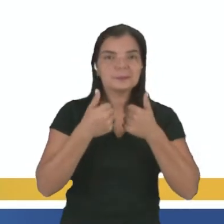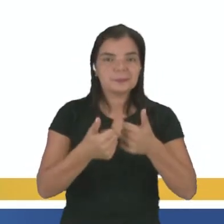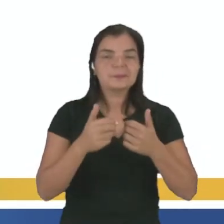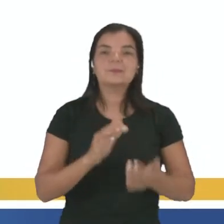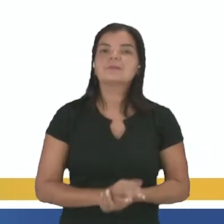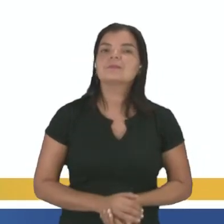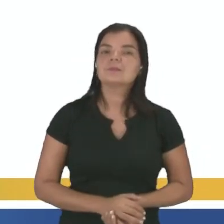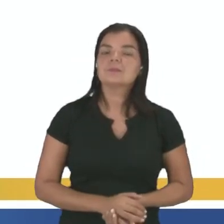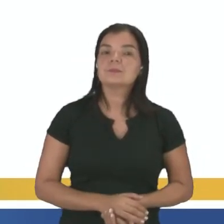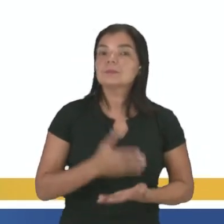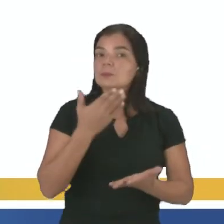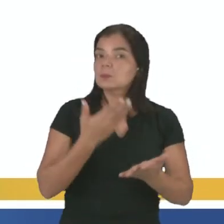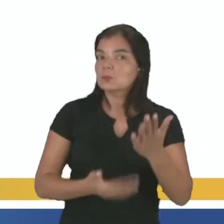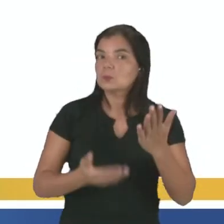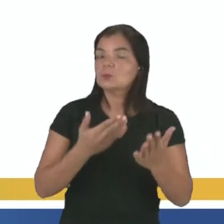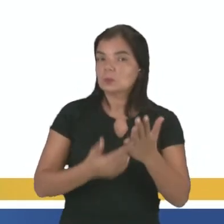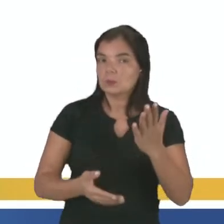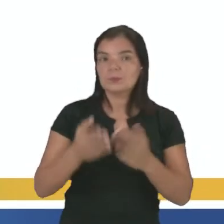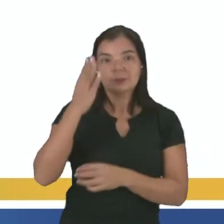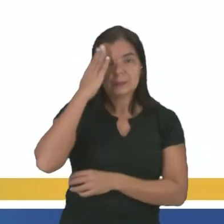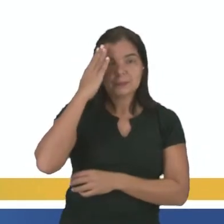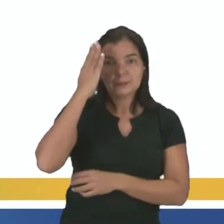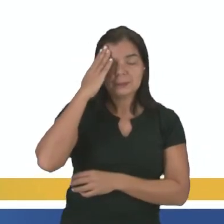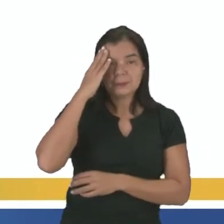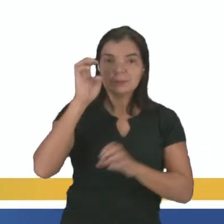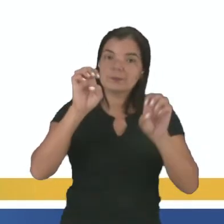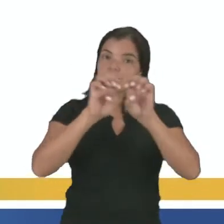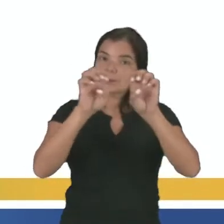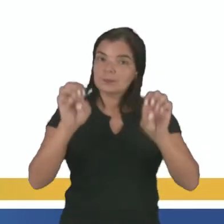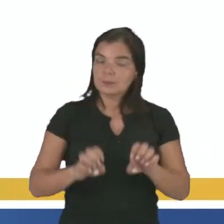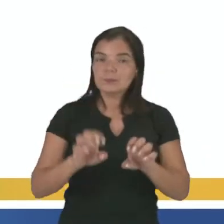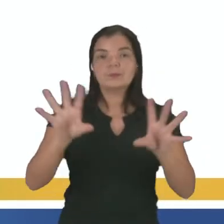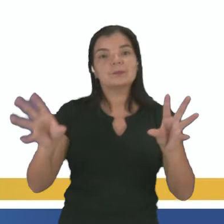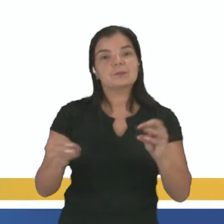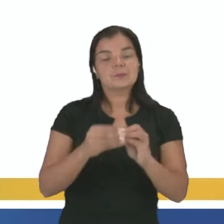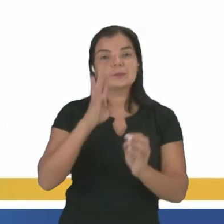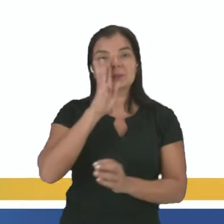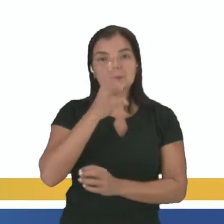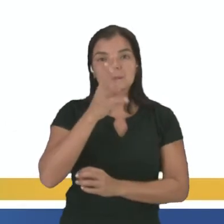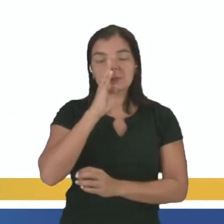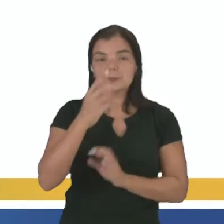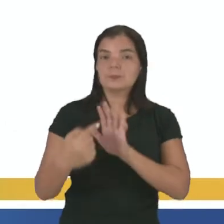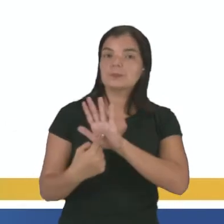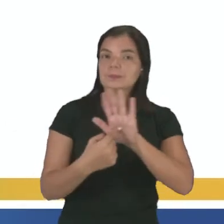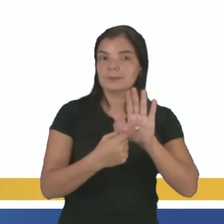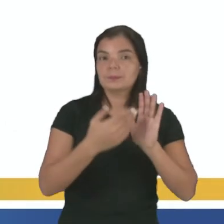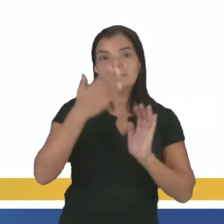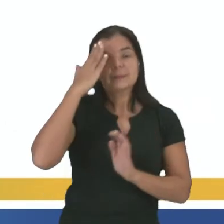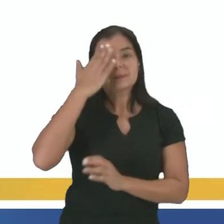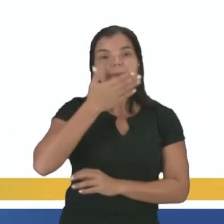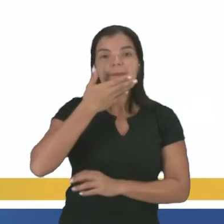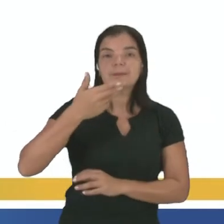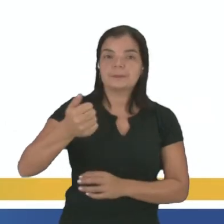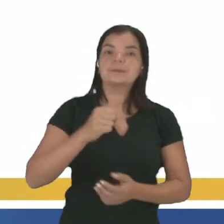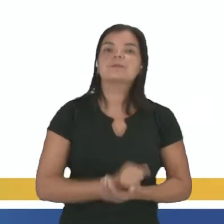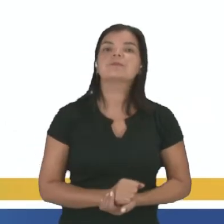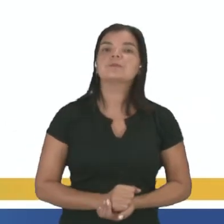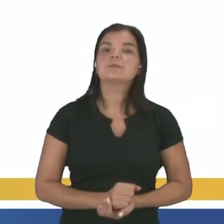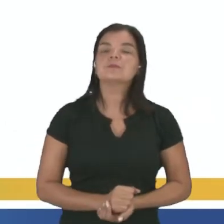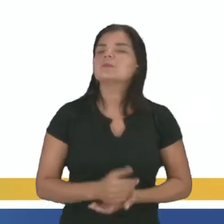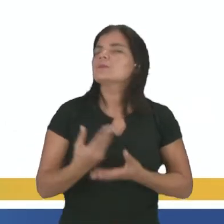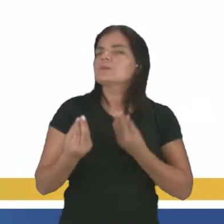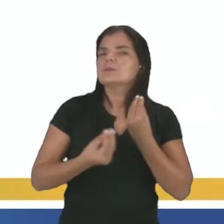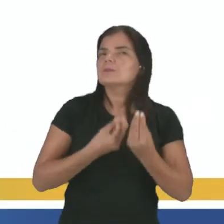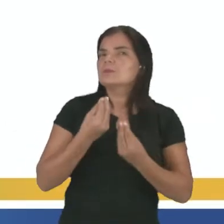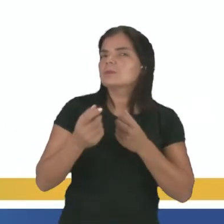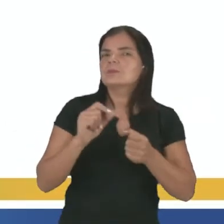bem? Então não perca o entendimento, a estrutura do resumo crítico está aí para vocês entenderem melhor. Então,